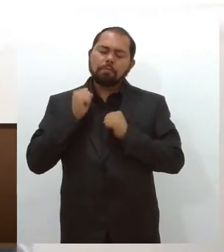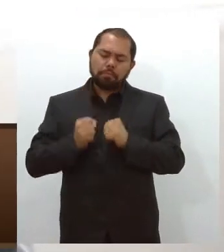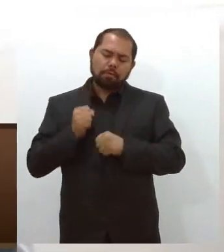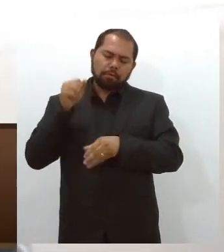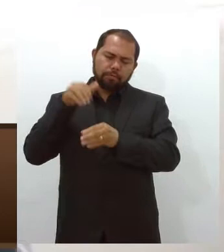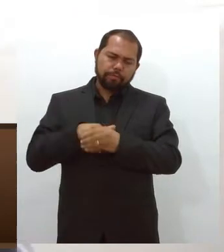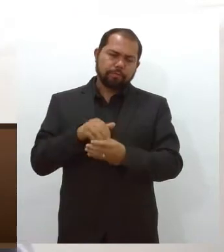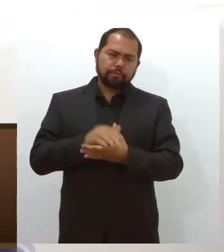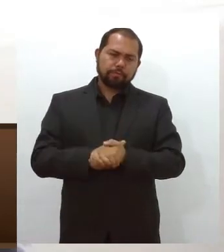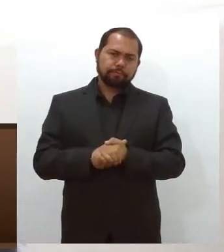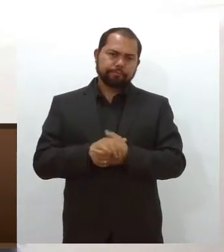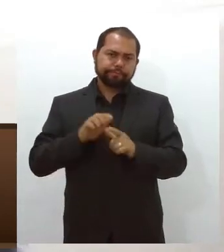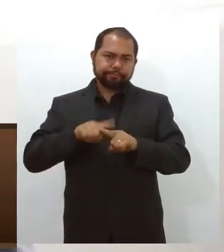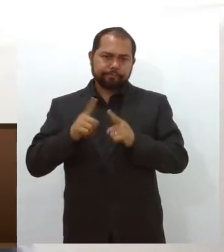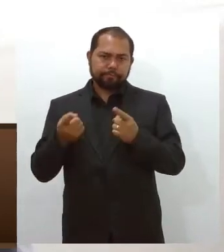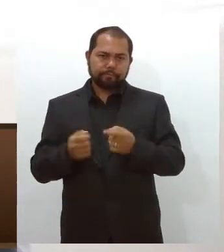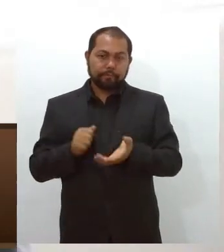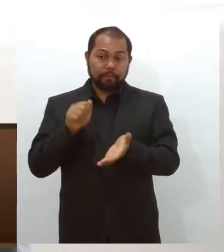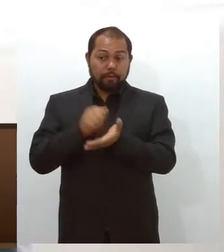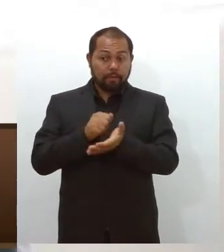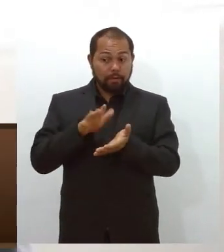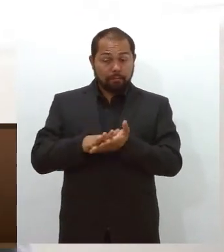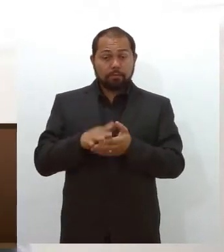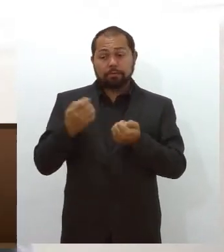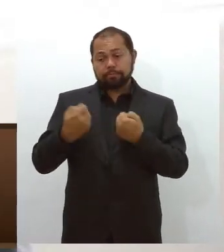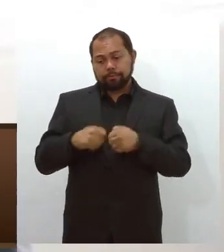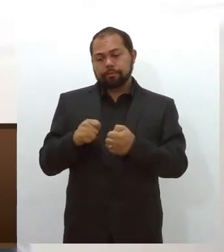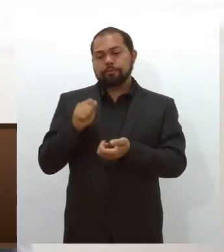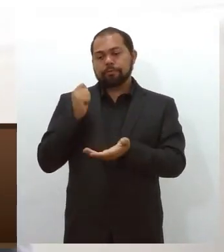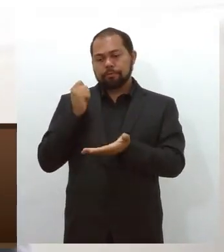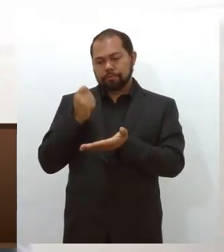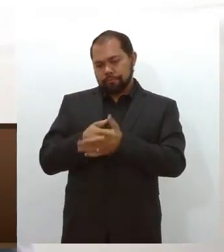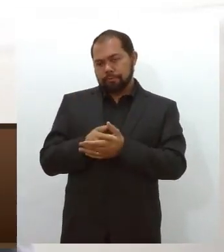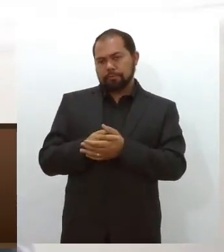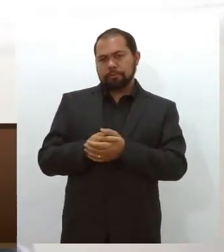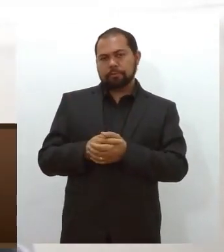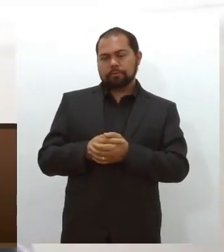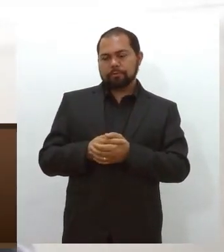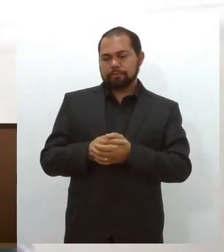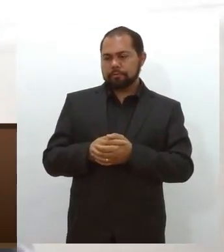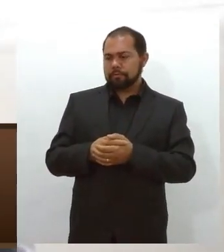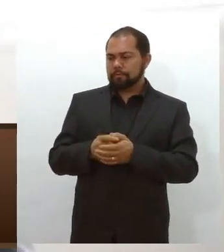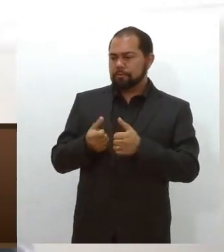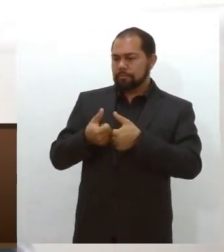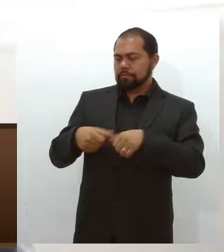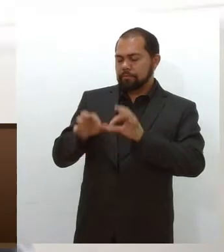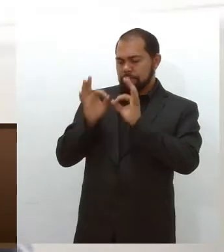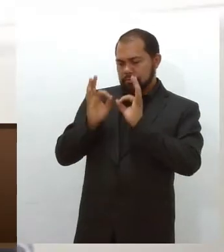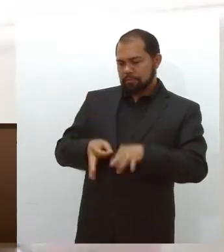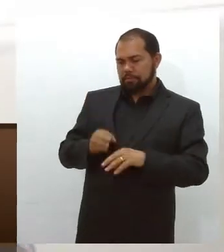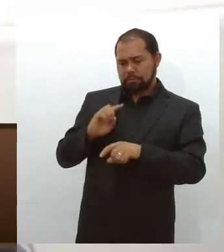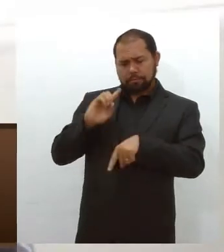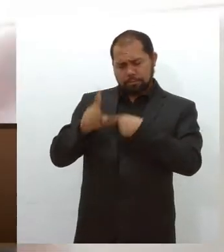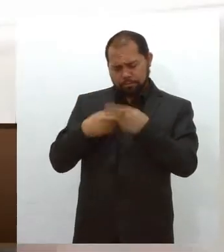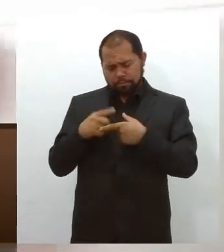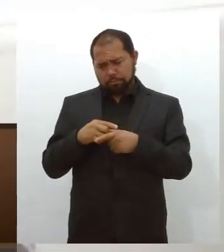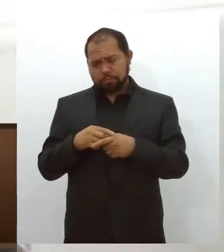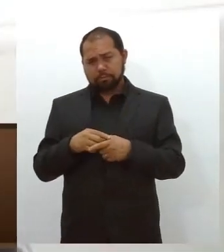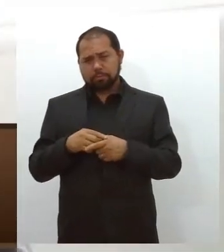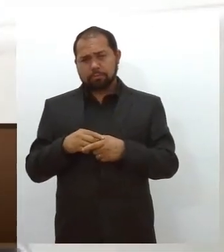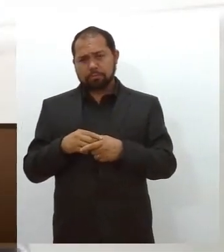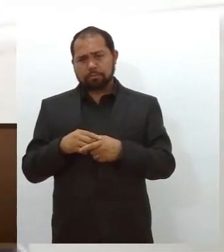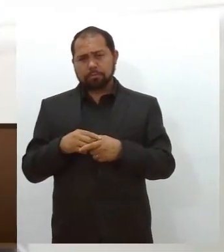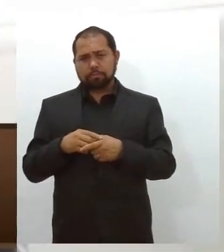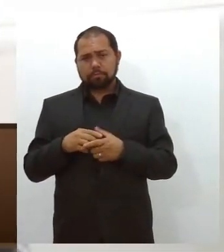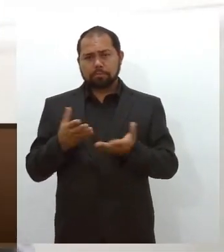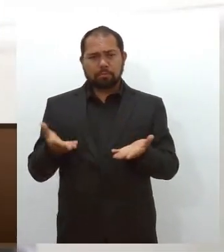a multa deve ser paga para regularizar a situação posteriormente ou até no momento atual, quando